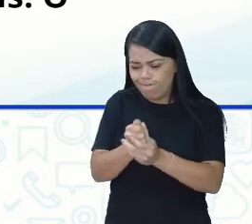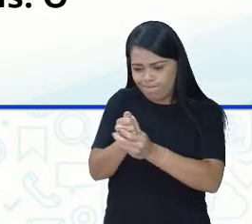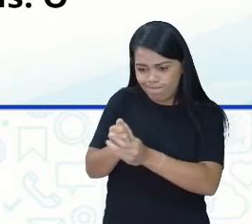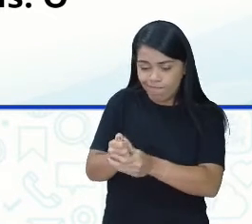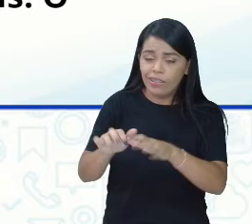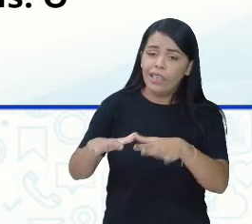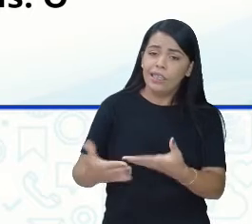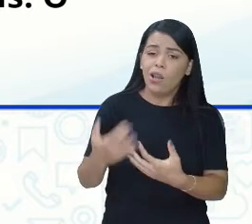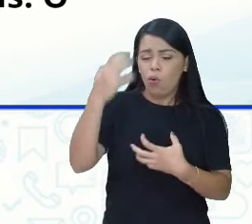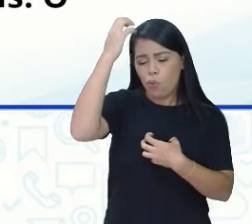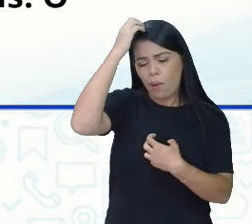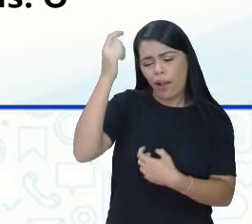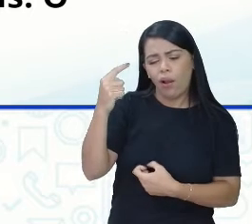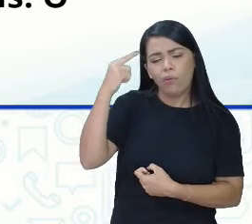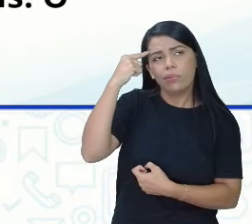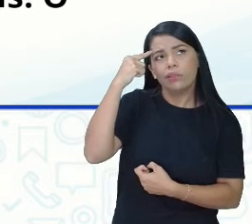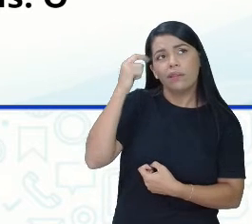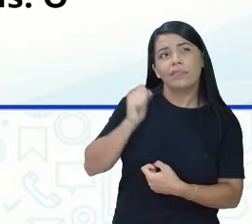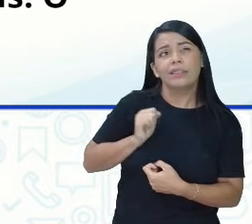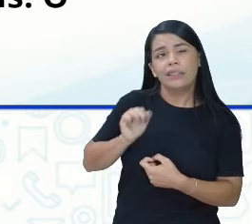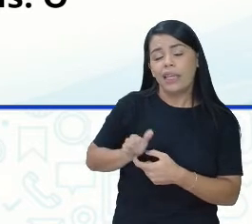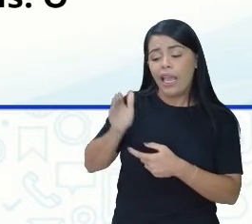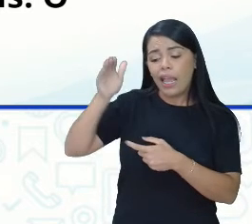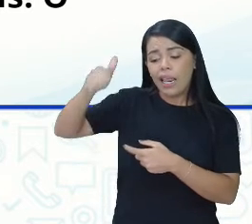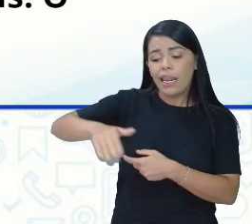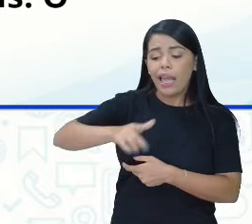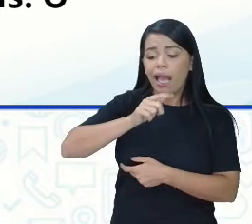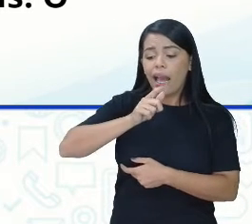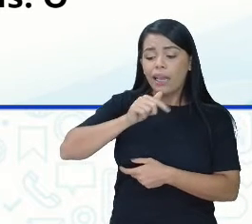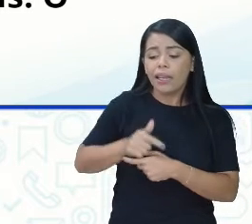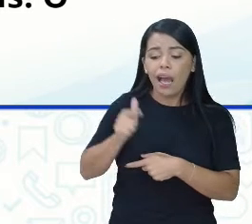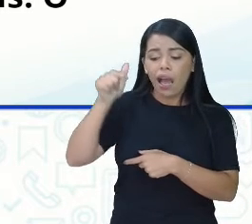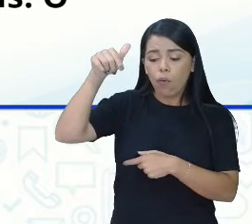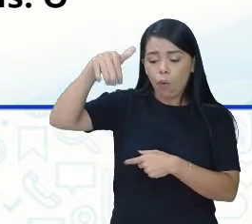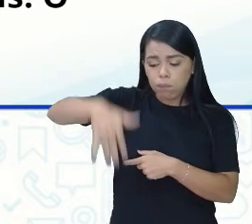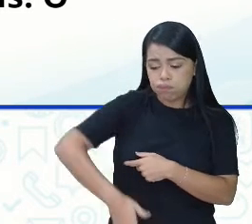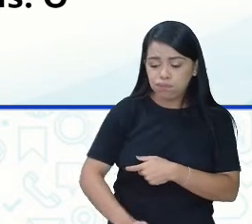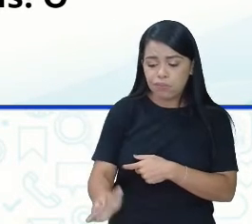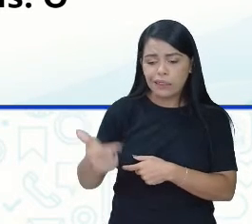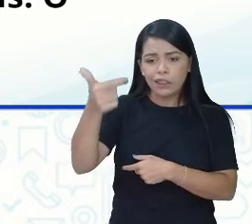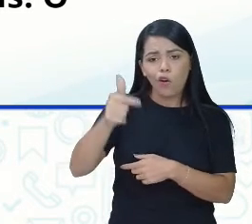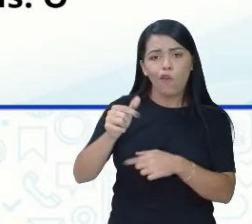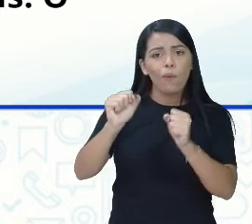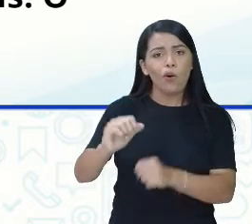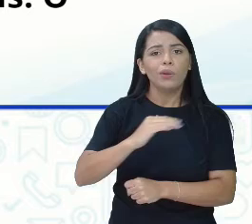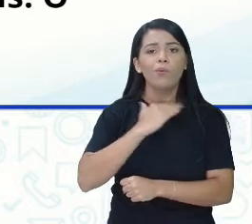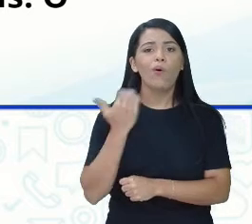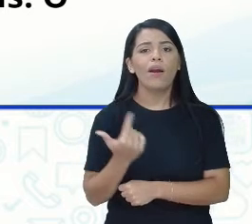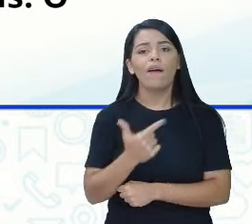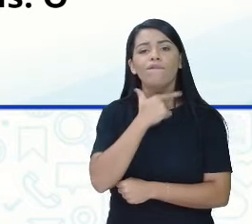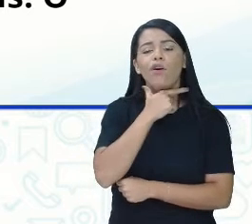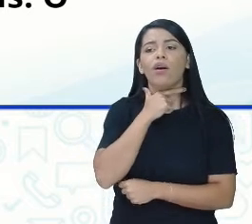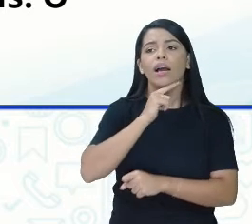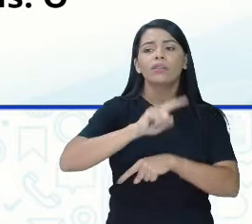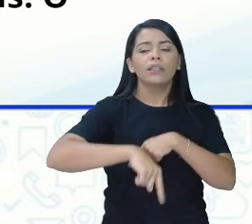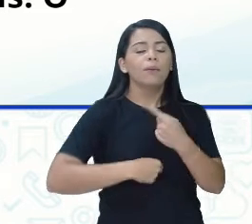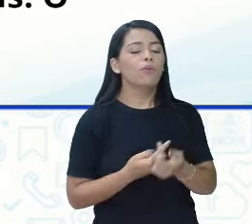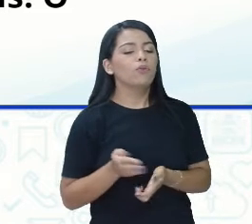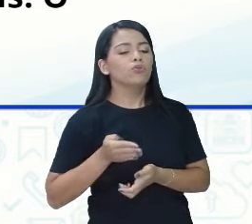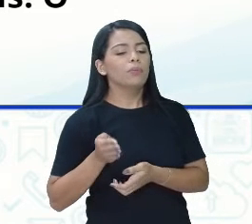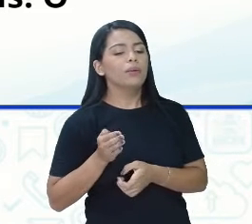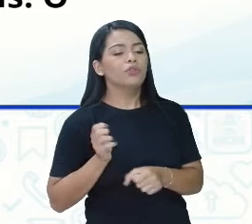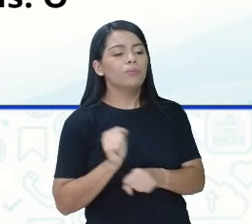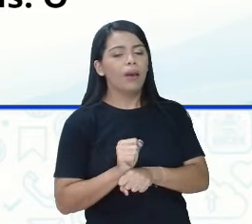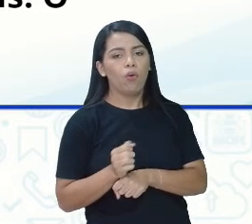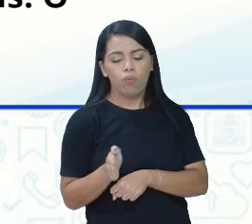macaco pensava, se ele cair na água novamente, ele pode morrer afogado, minha gente. Pouco tempo depois, o peixe parou de se mexer.